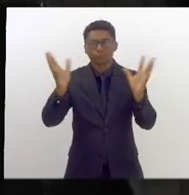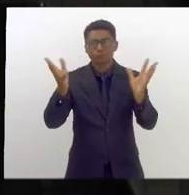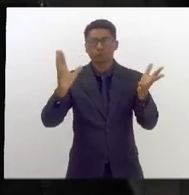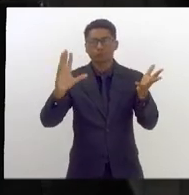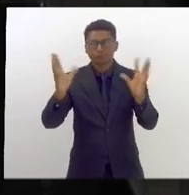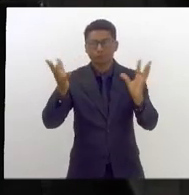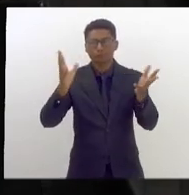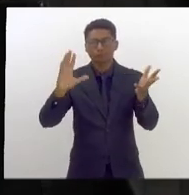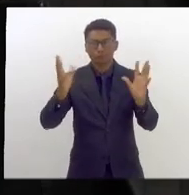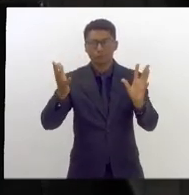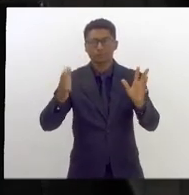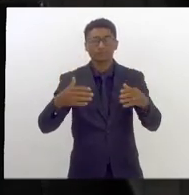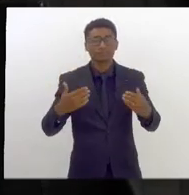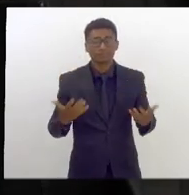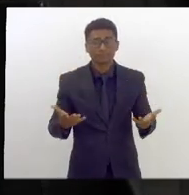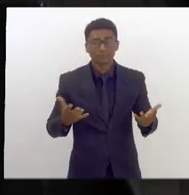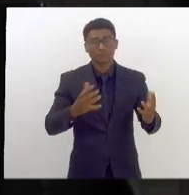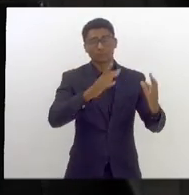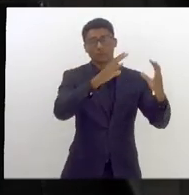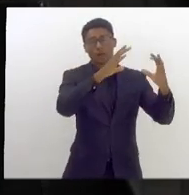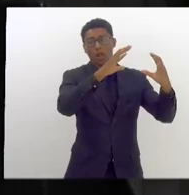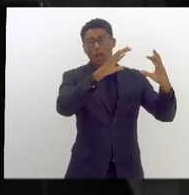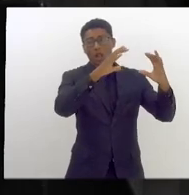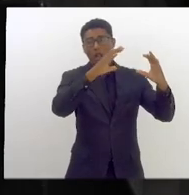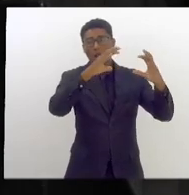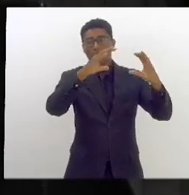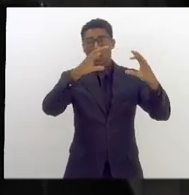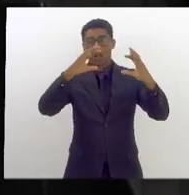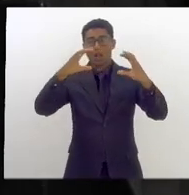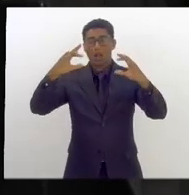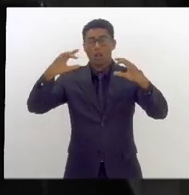ficam cada vez mais concentradas